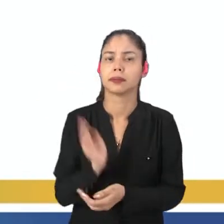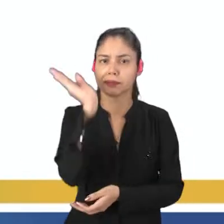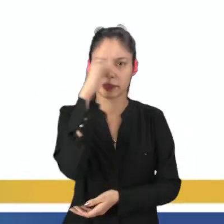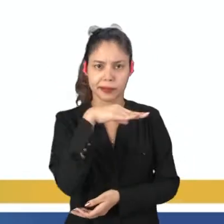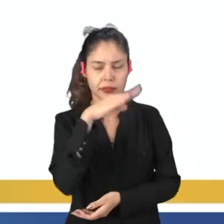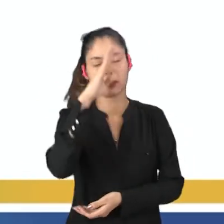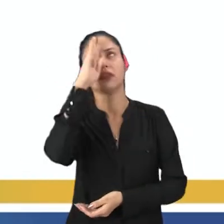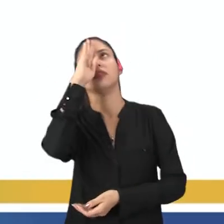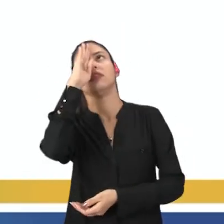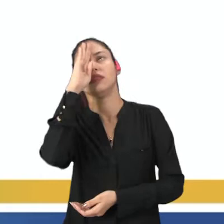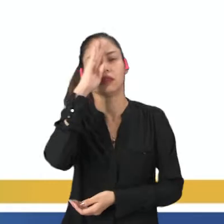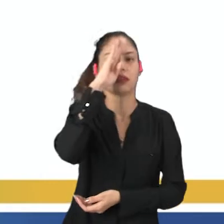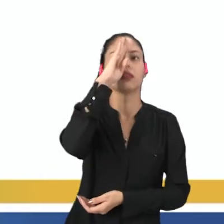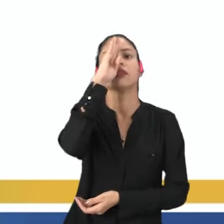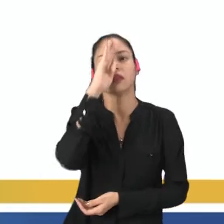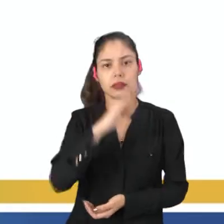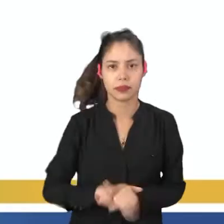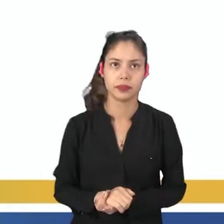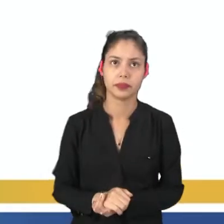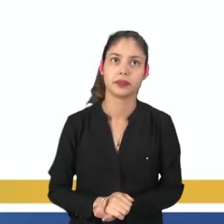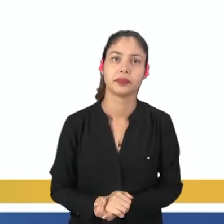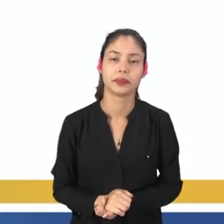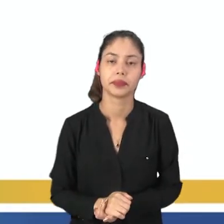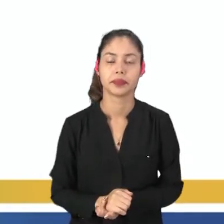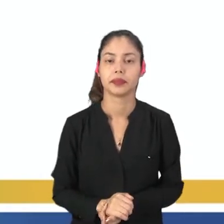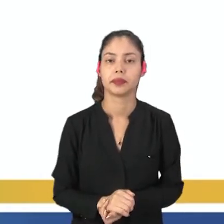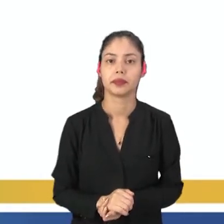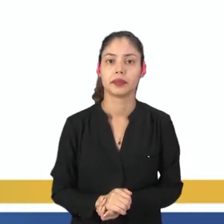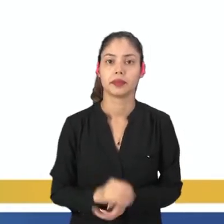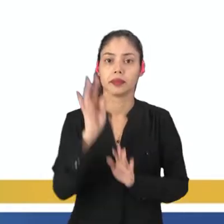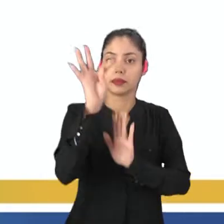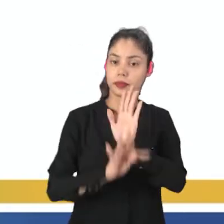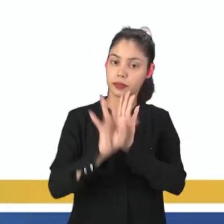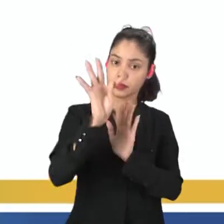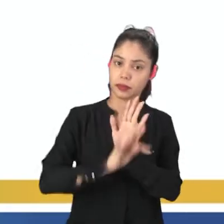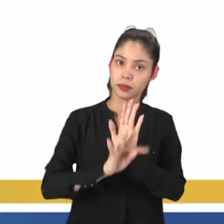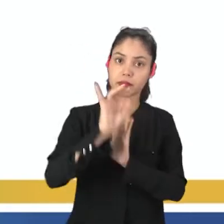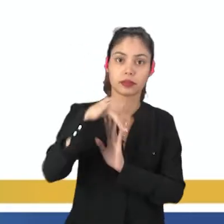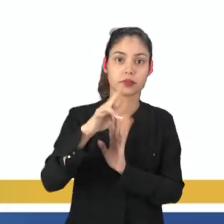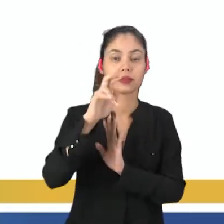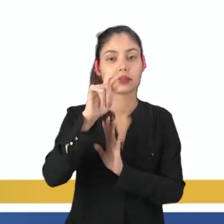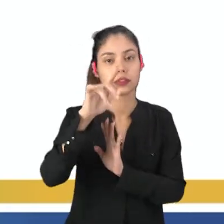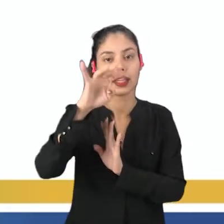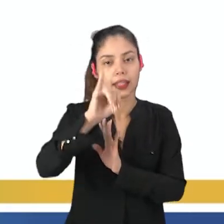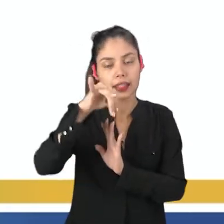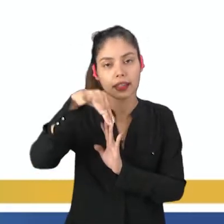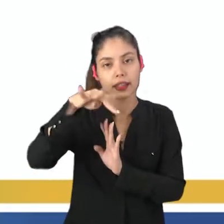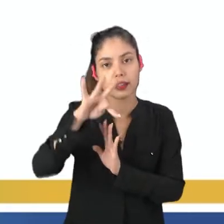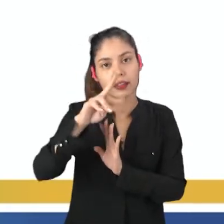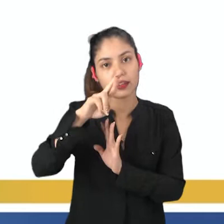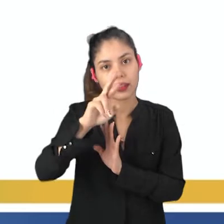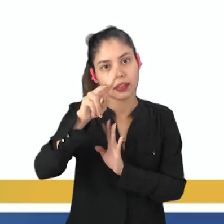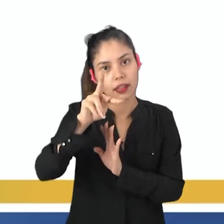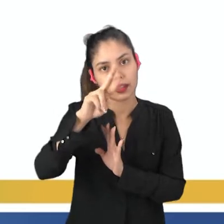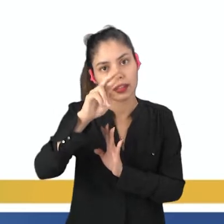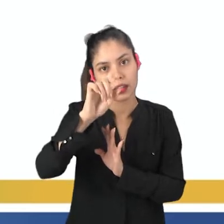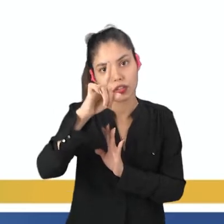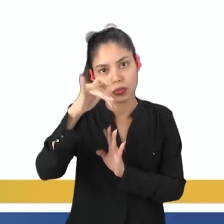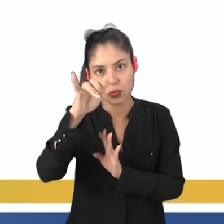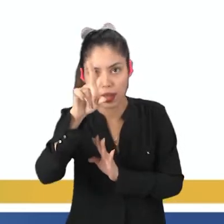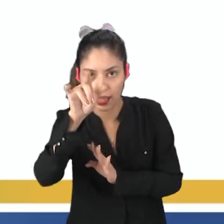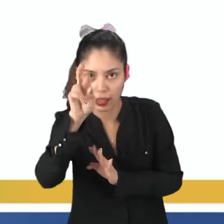mal. Aqui ele faz uma intertextualidade, ele faz uma referência, um